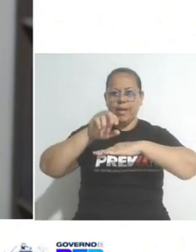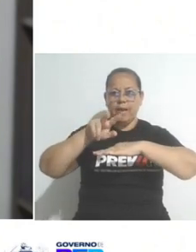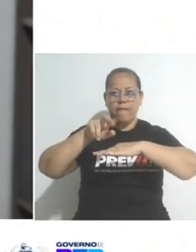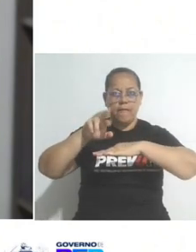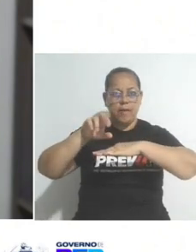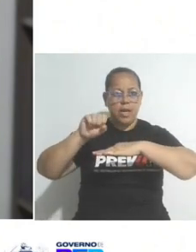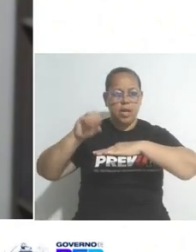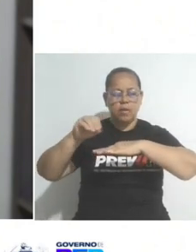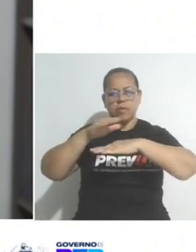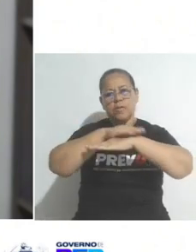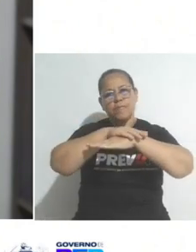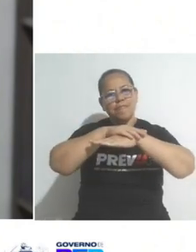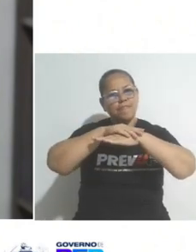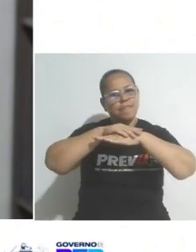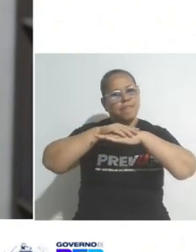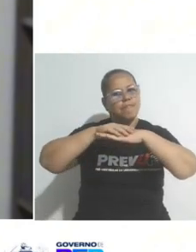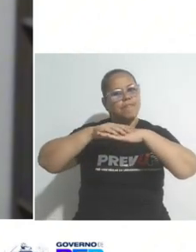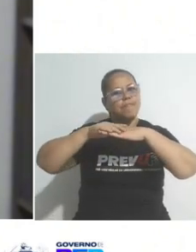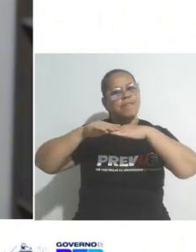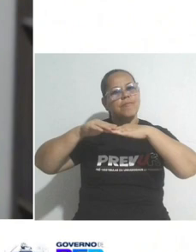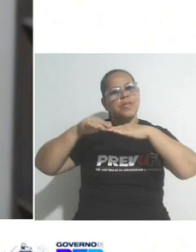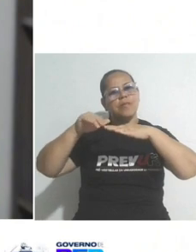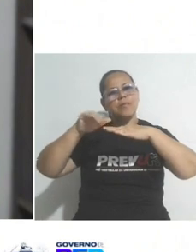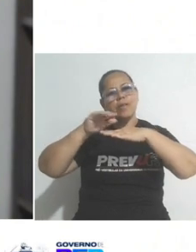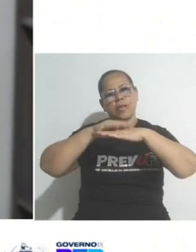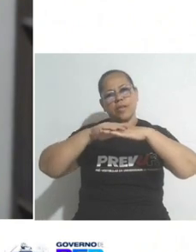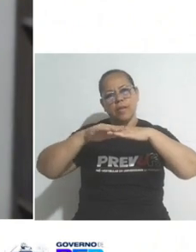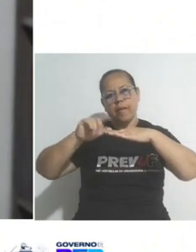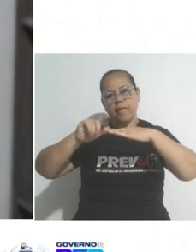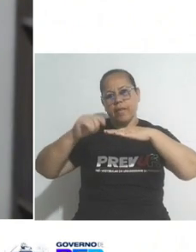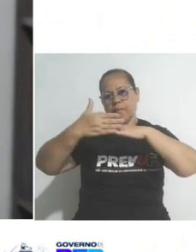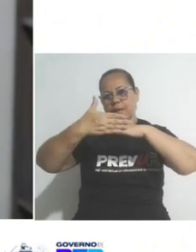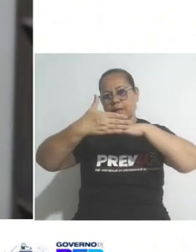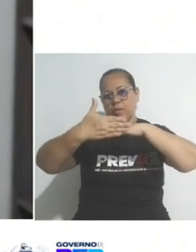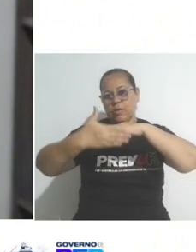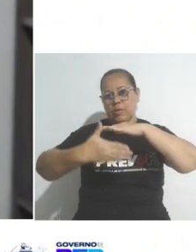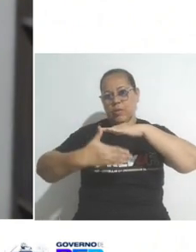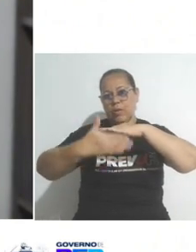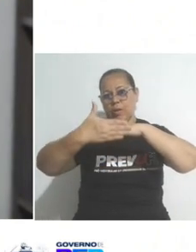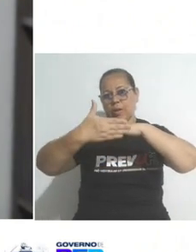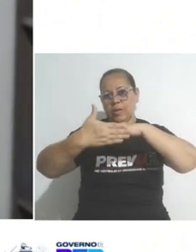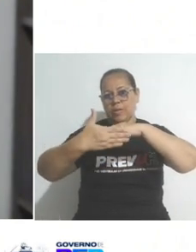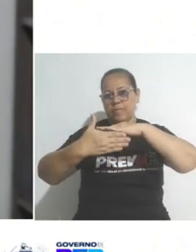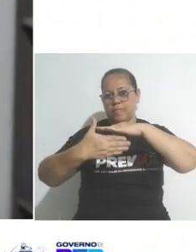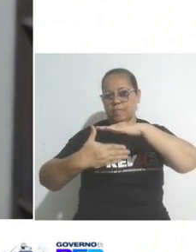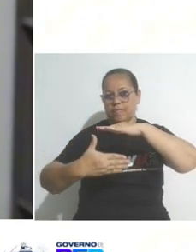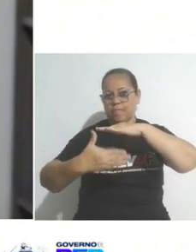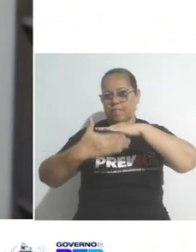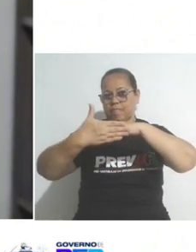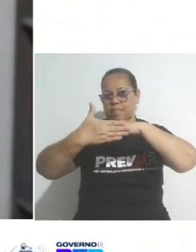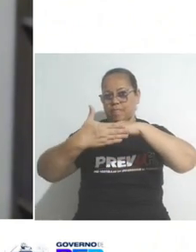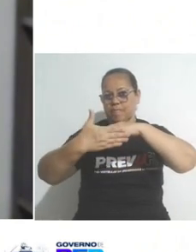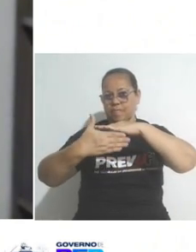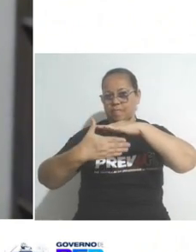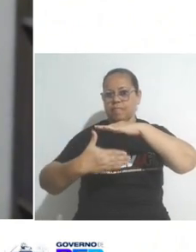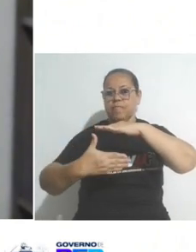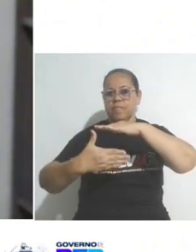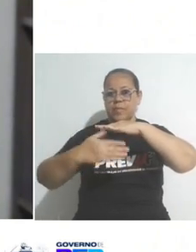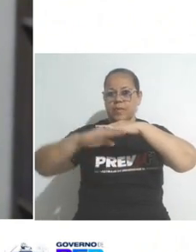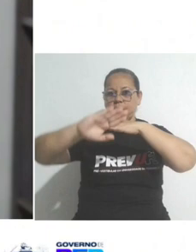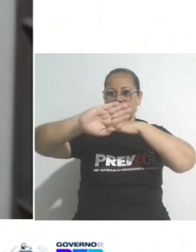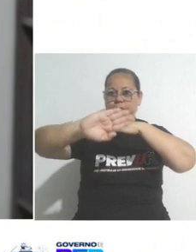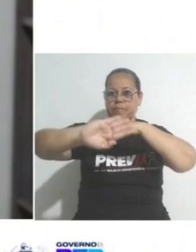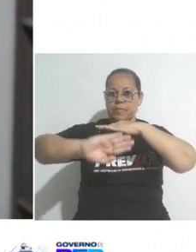é exatamente suave e o fronte da cuesta que é uma fase mais escarpada